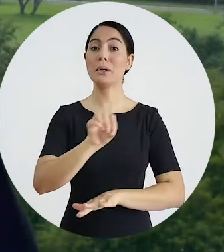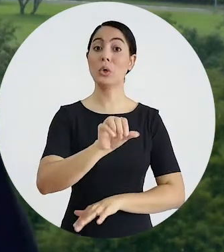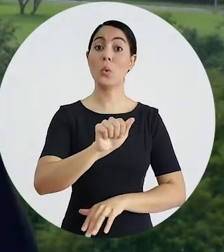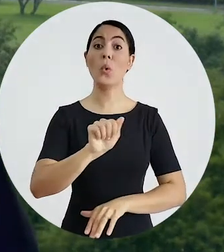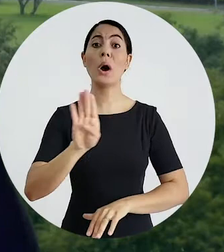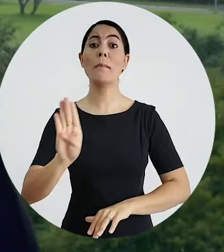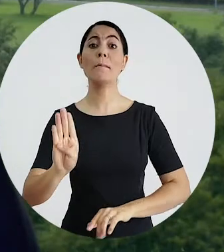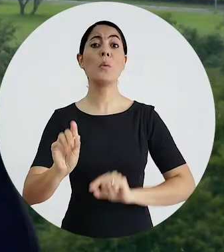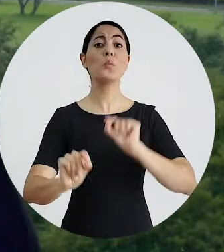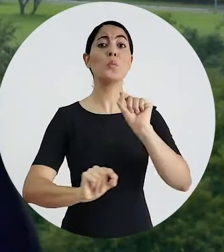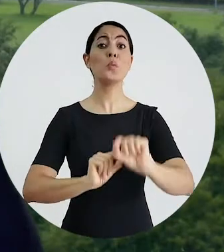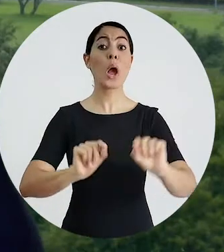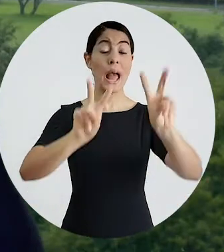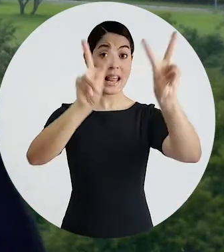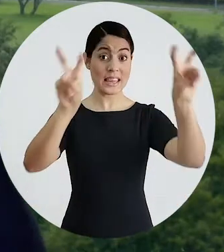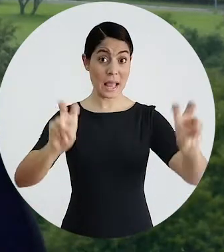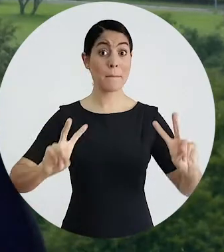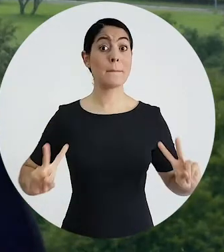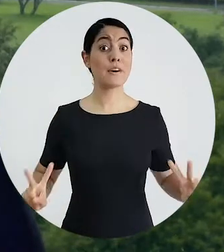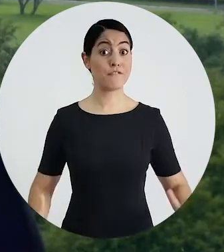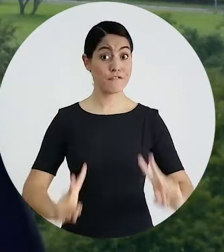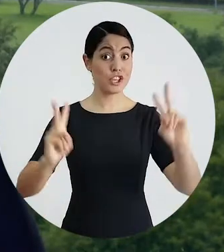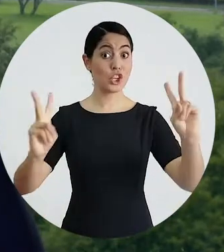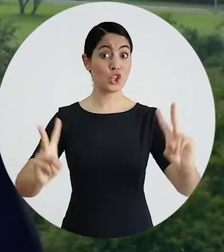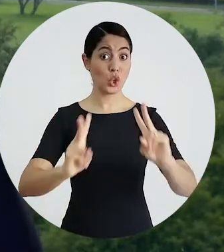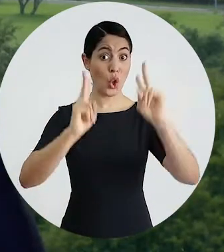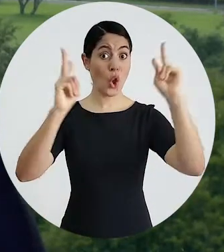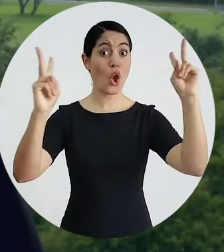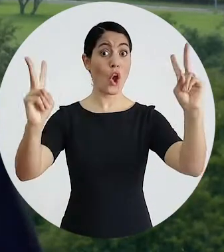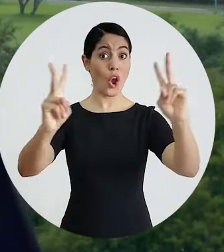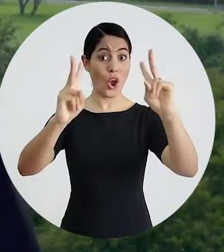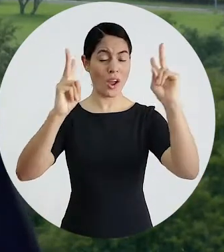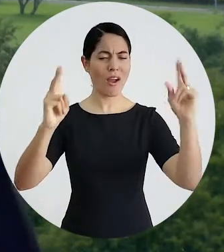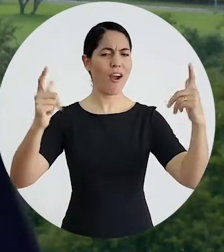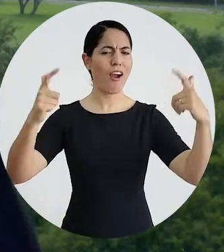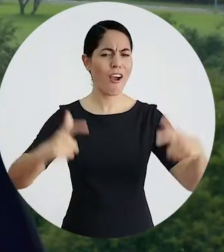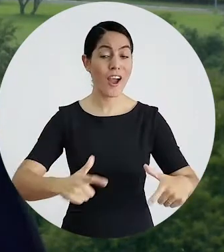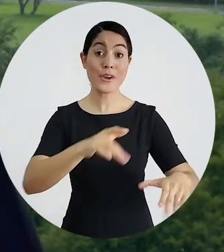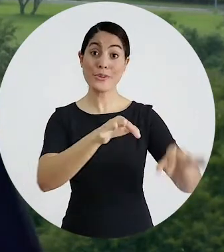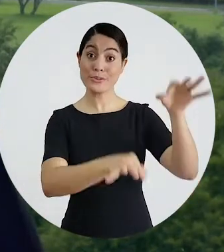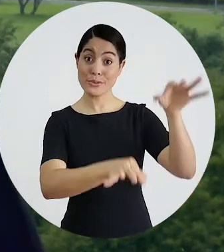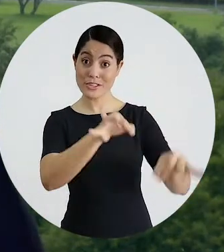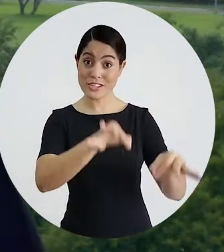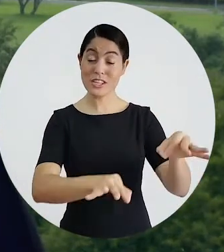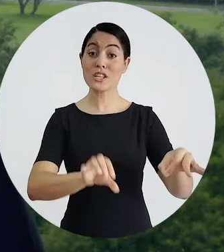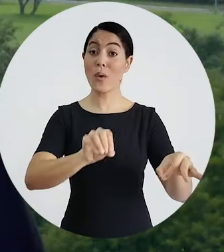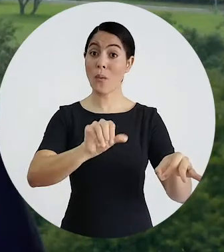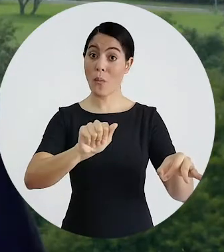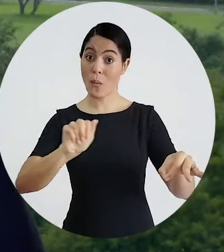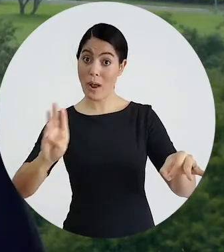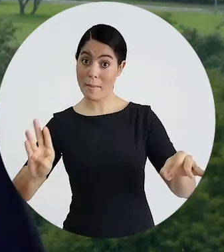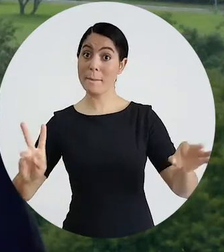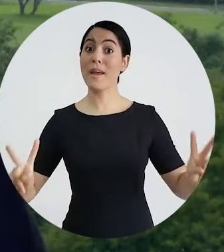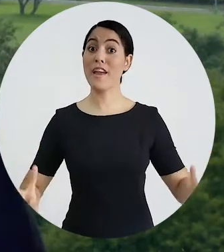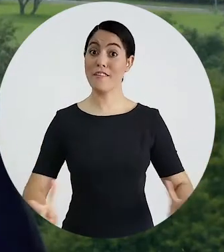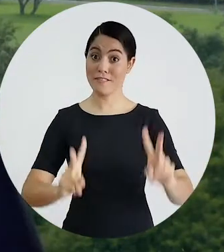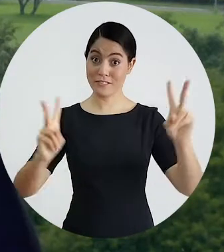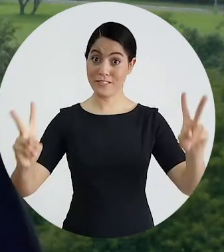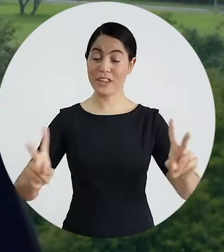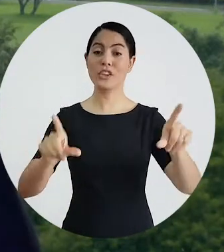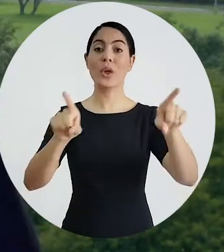do Brasil foi marcada por vitórias da OAB na Justiça, eventos online, assuntos de repercussão nacional